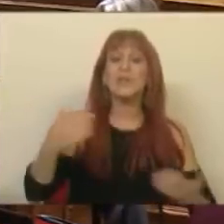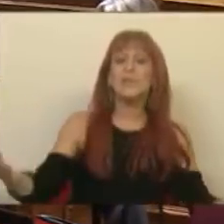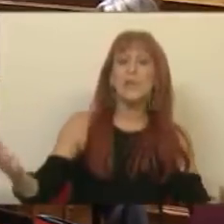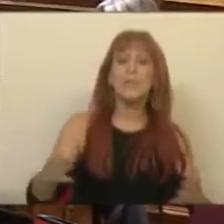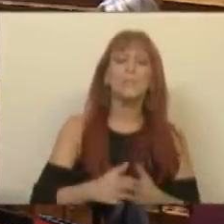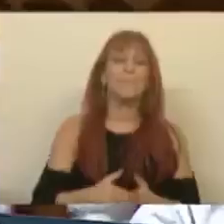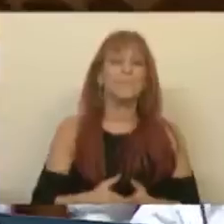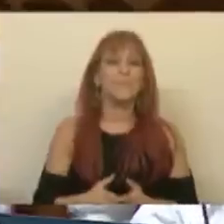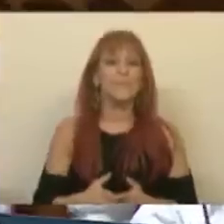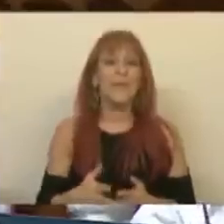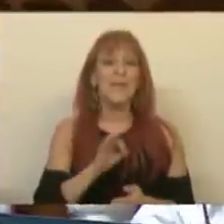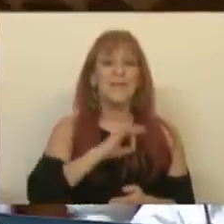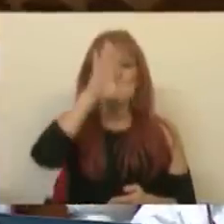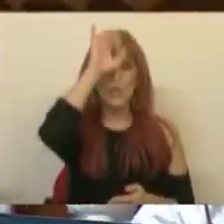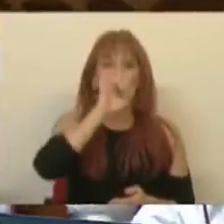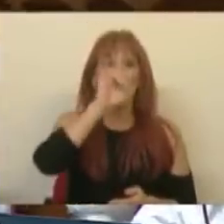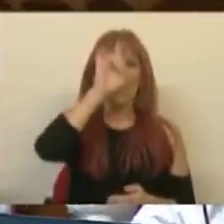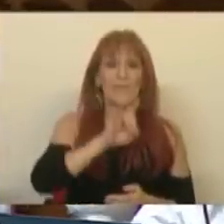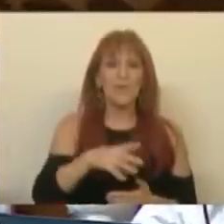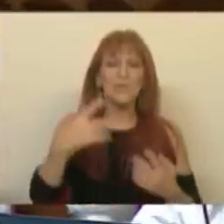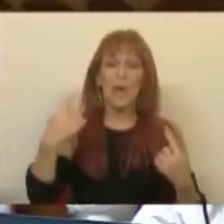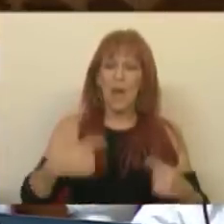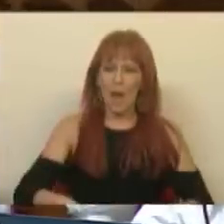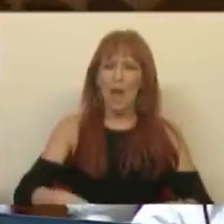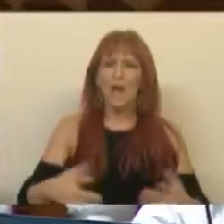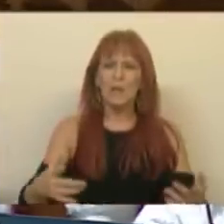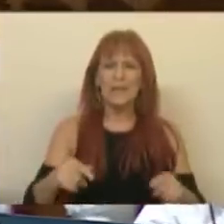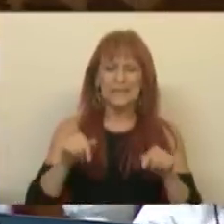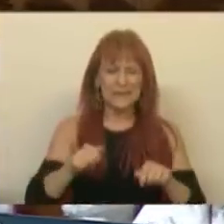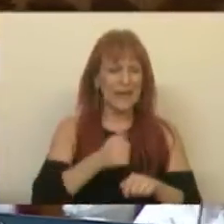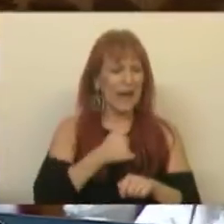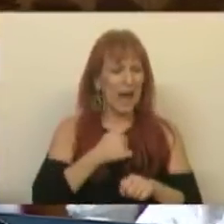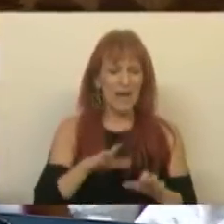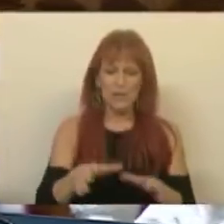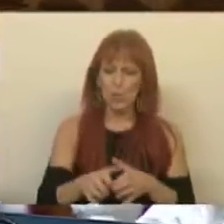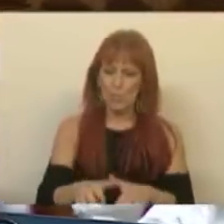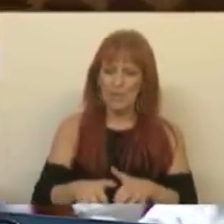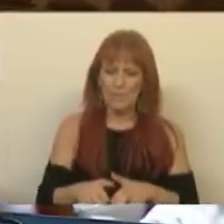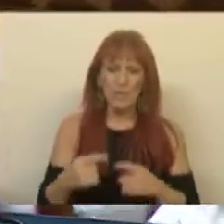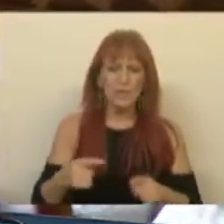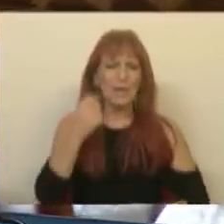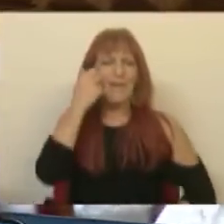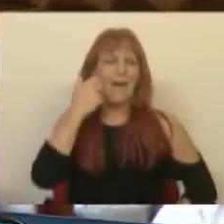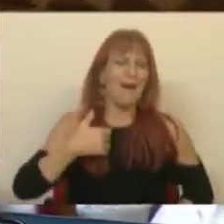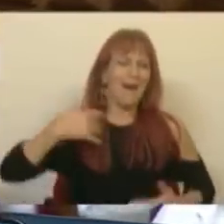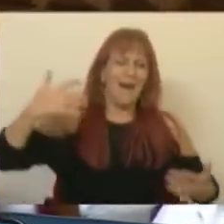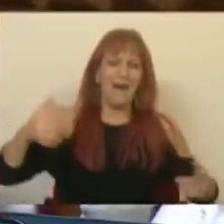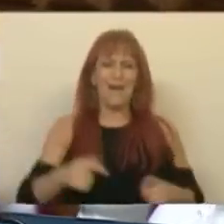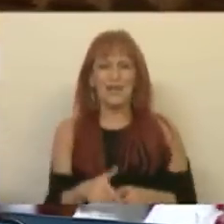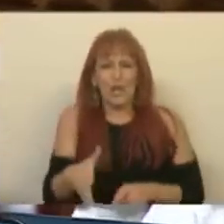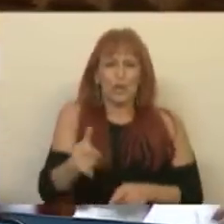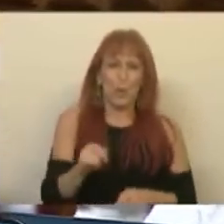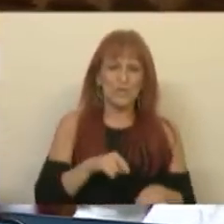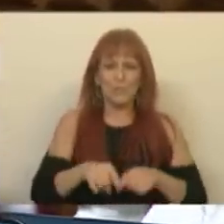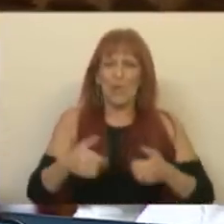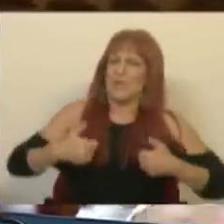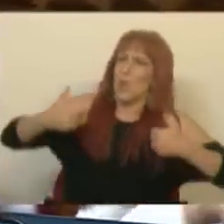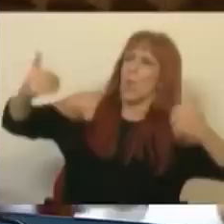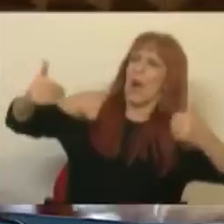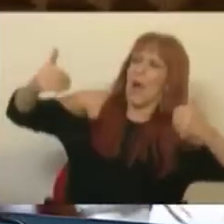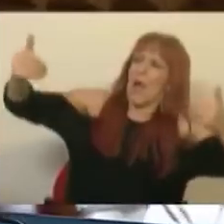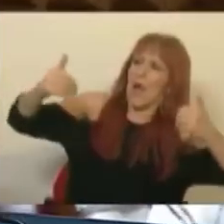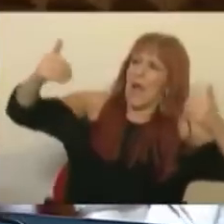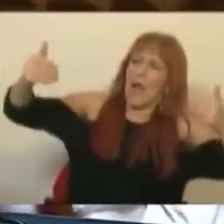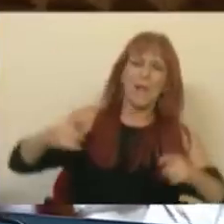presidente senhor primeiro ministro ah nesta casa um grupo parlamentar que se Gava muito de ter 12 deputados mas